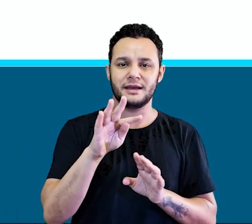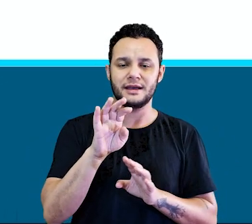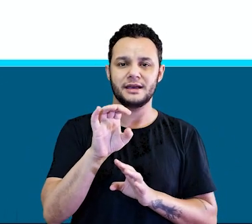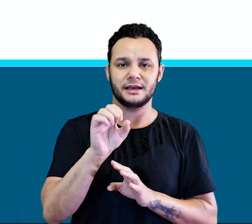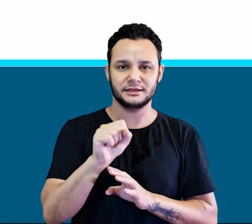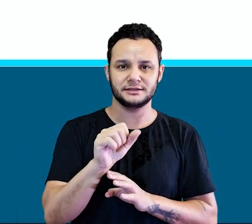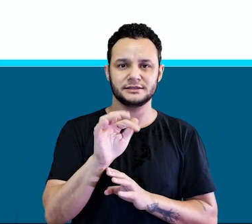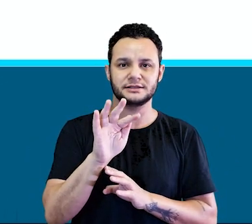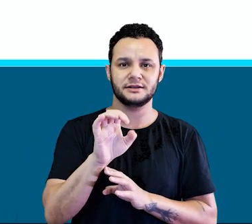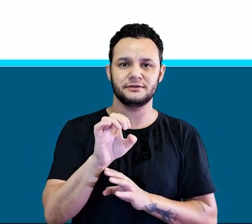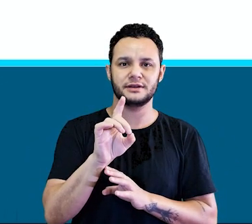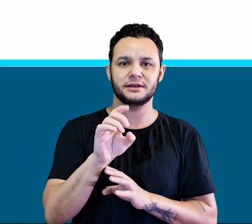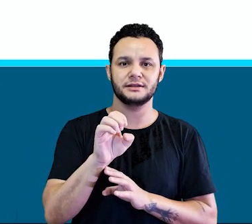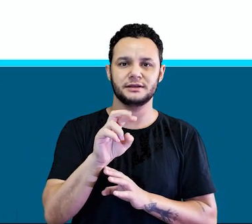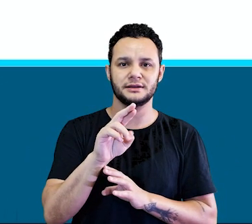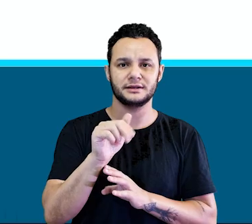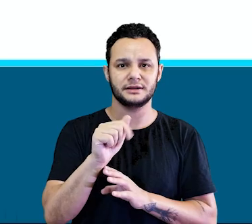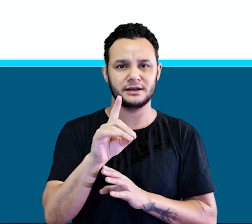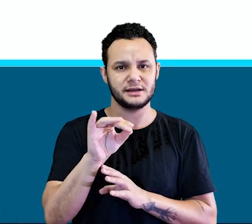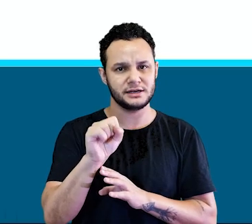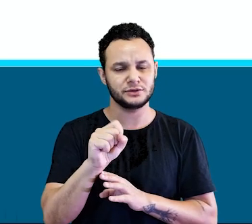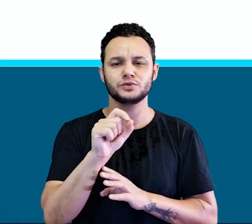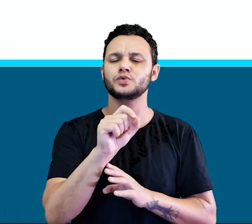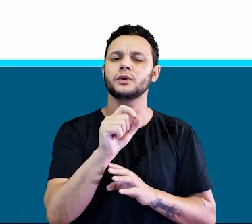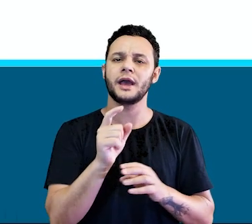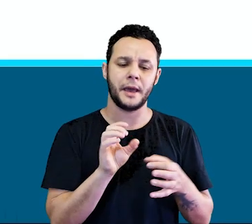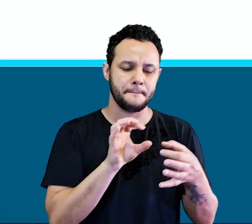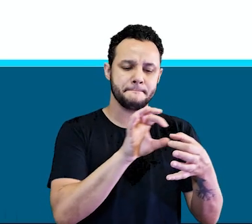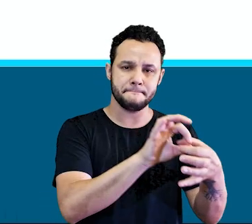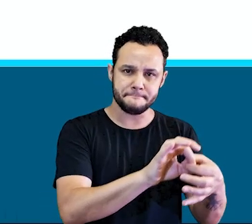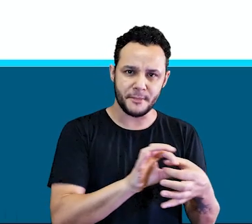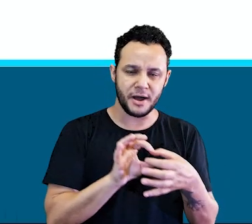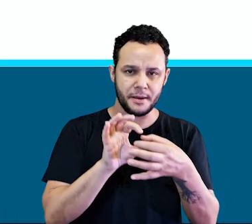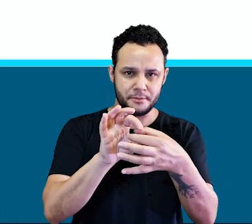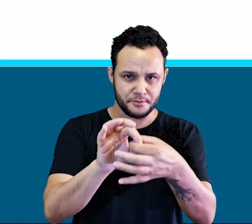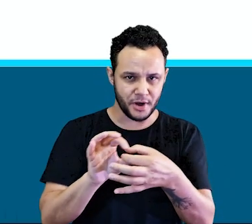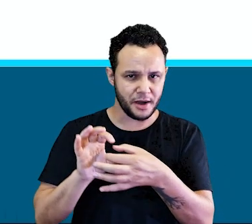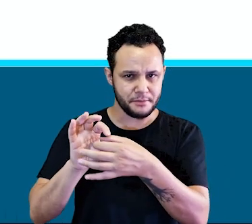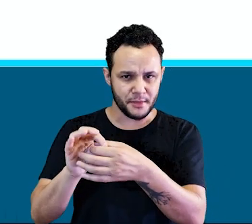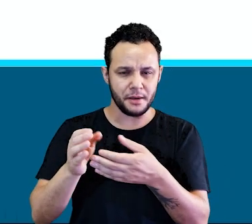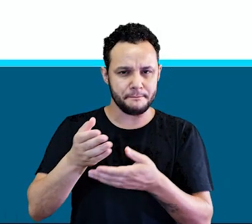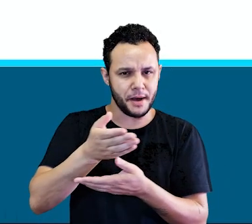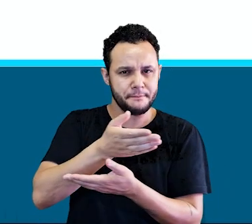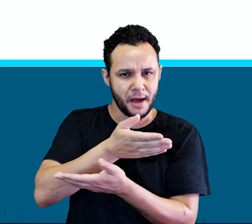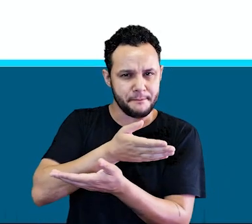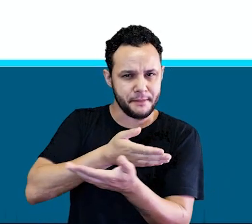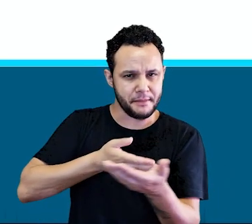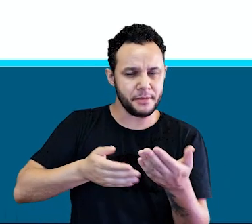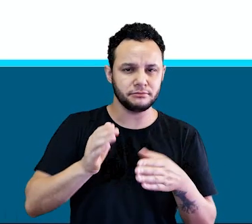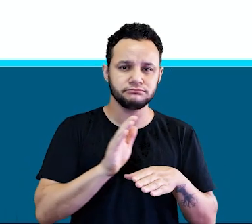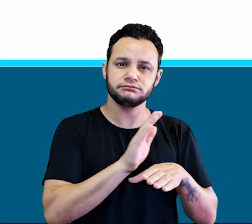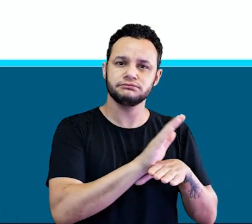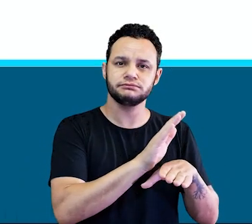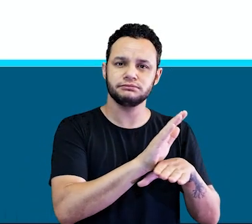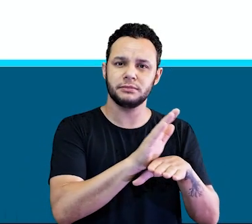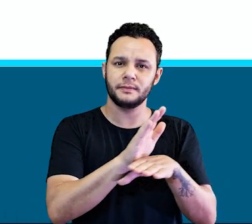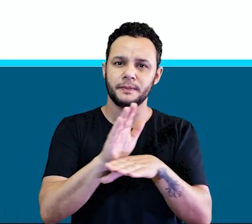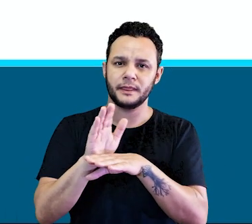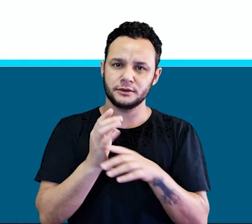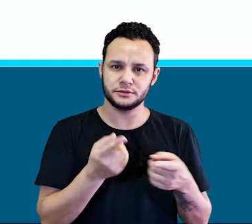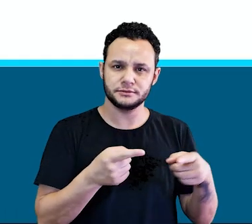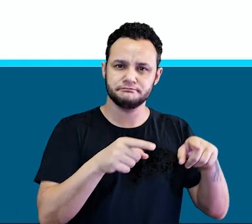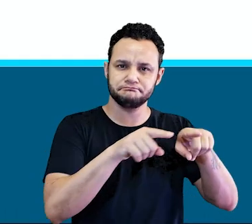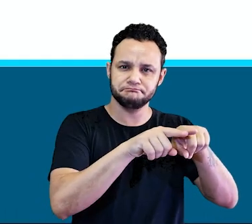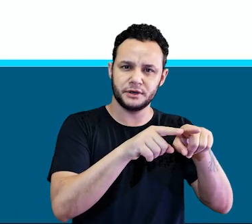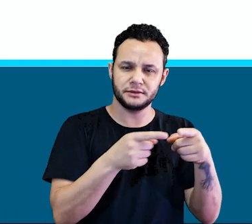eles precisam atuar no que a gente chama de regime de colaboração, que é principalmente a União conseguir